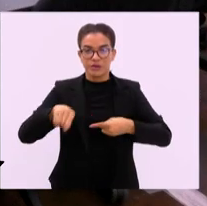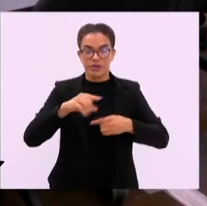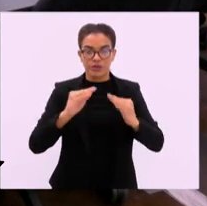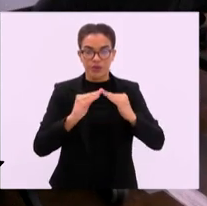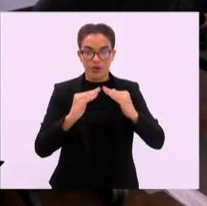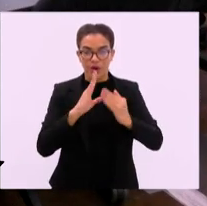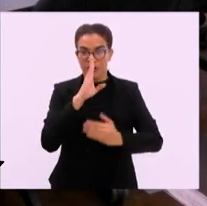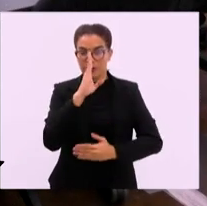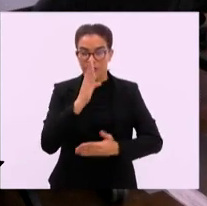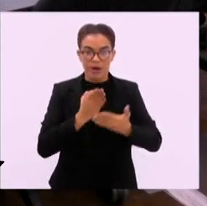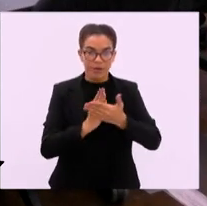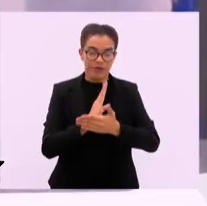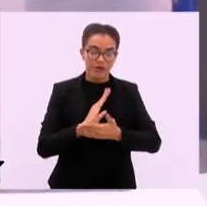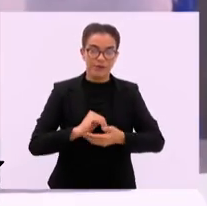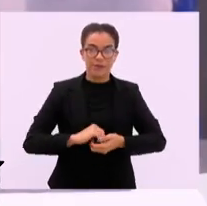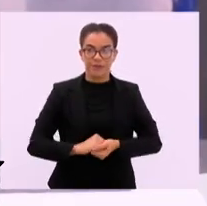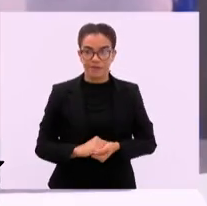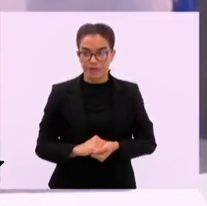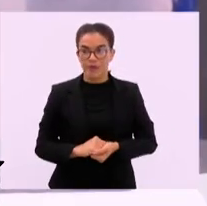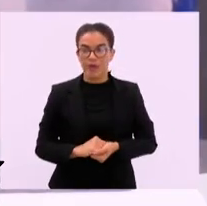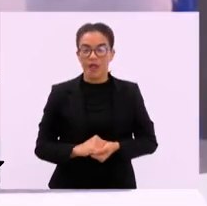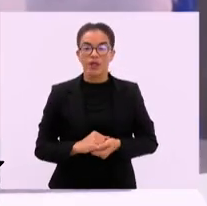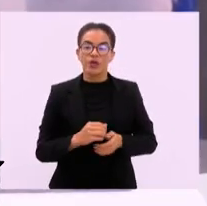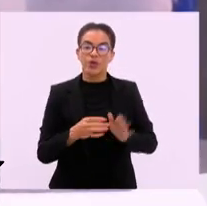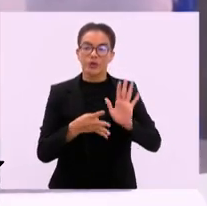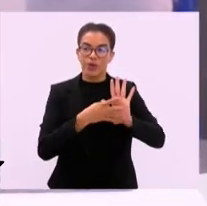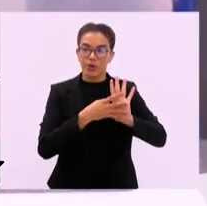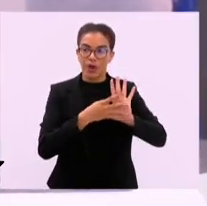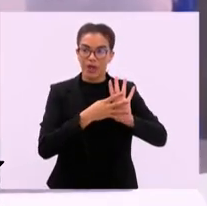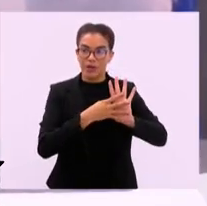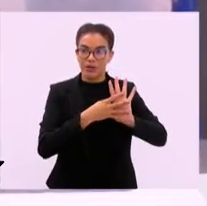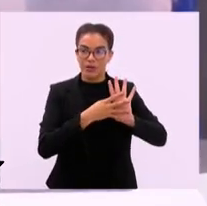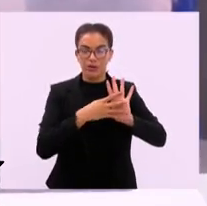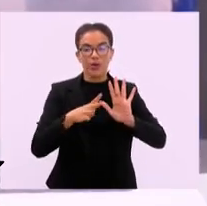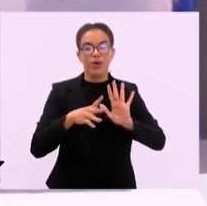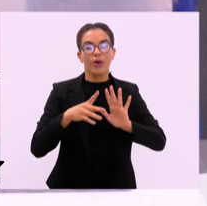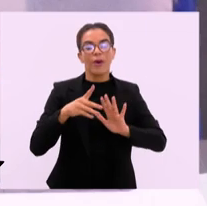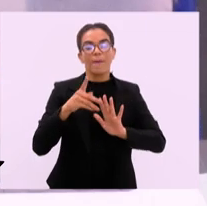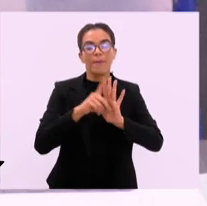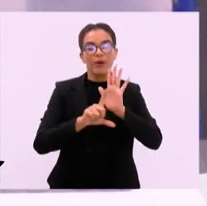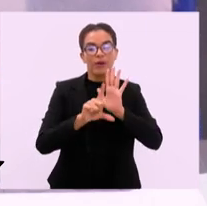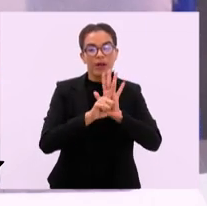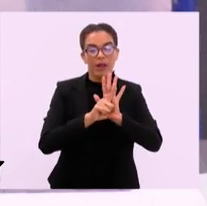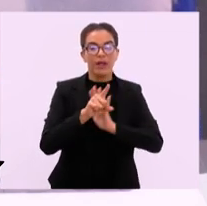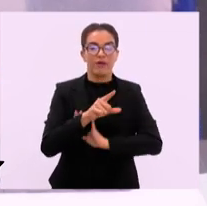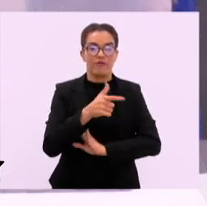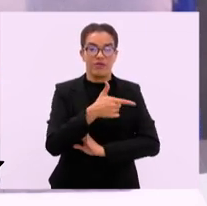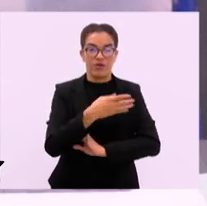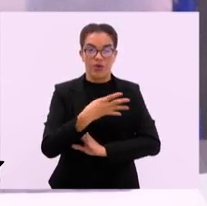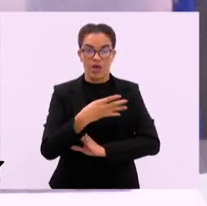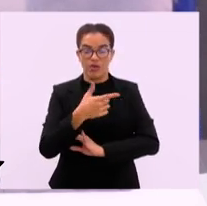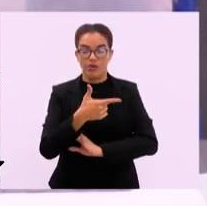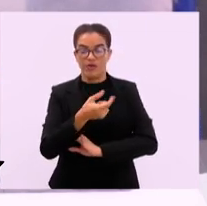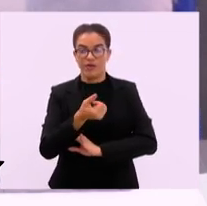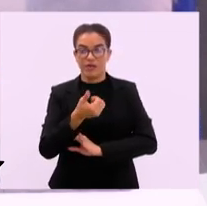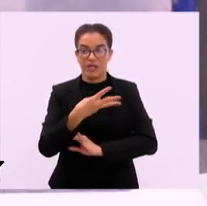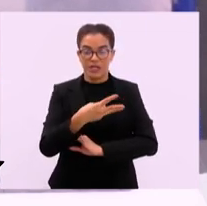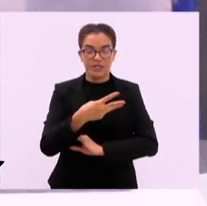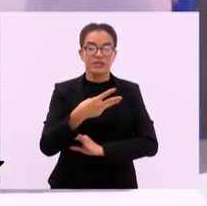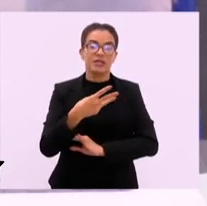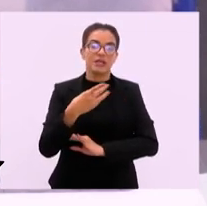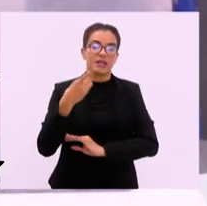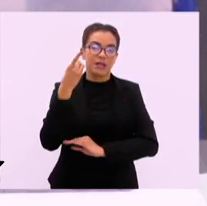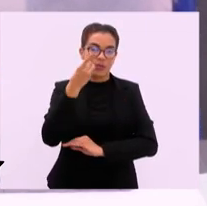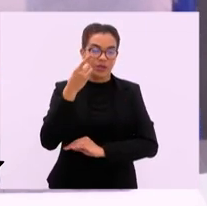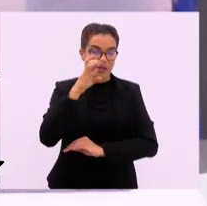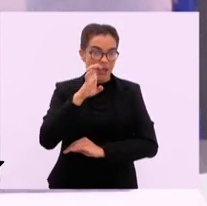aprovam, permaneçam como estão, aprovado. Item 4 da pauta, PL 1484, de 23, de autoria da deputada Érica